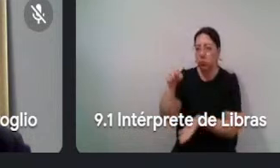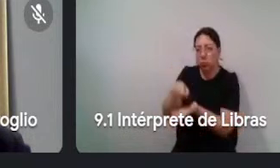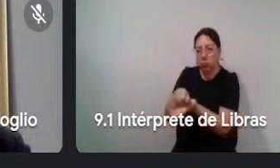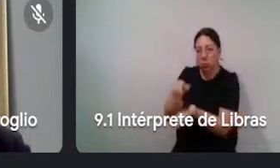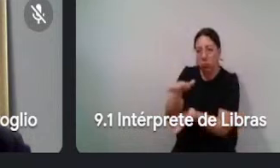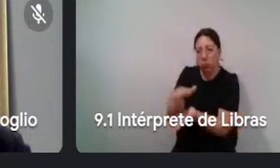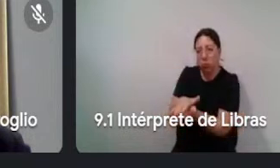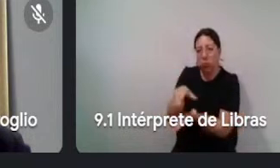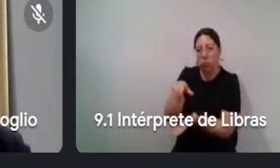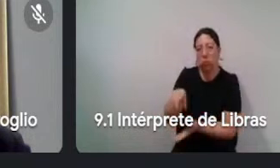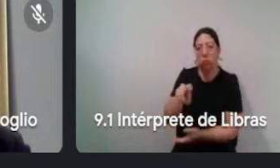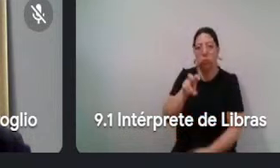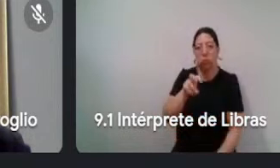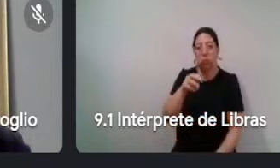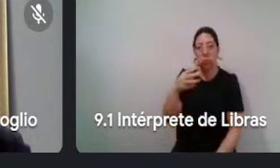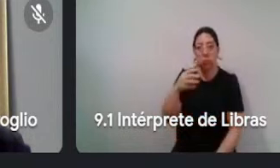de